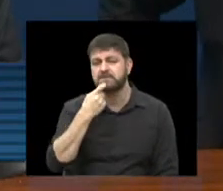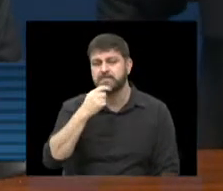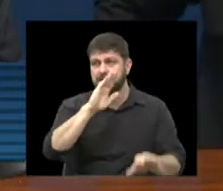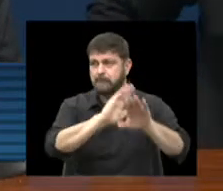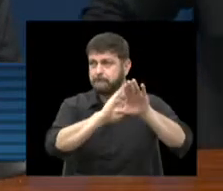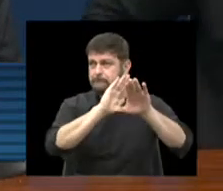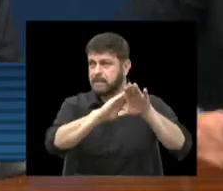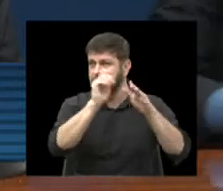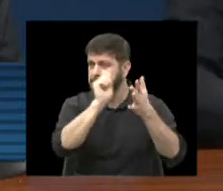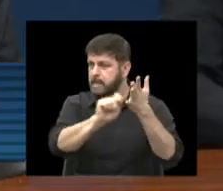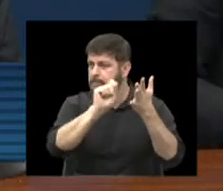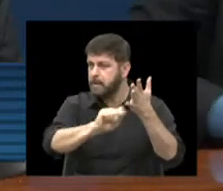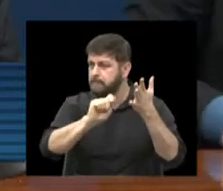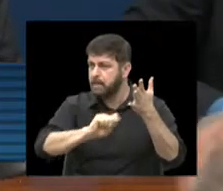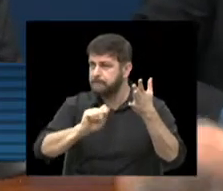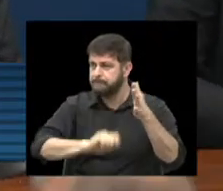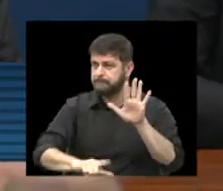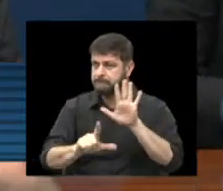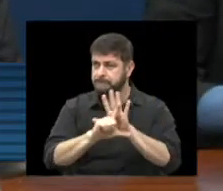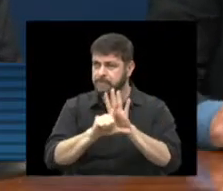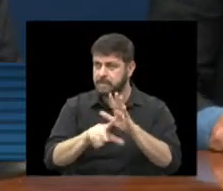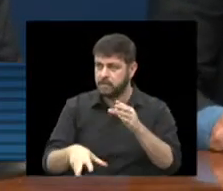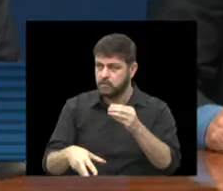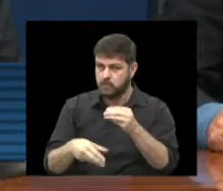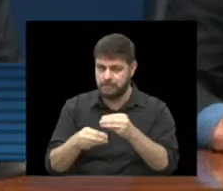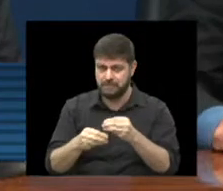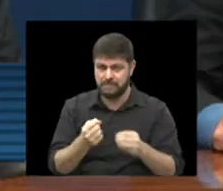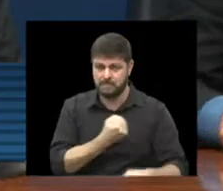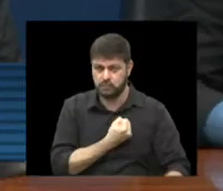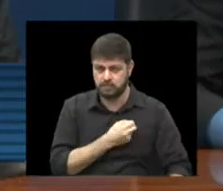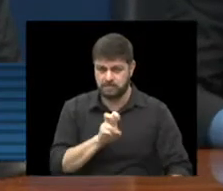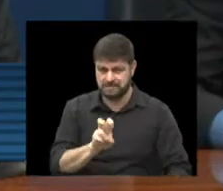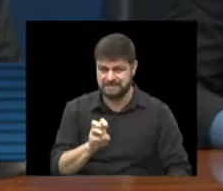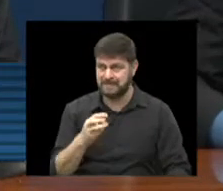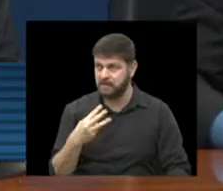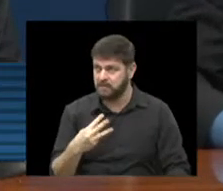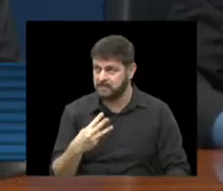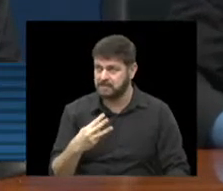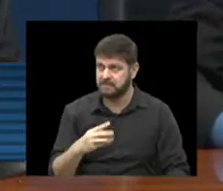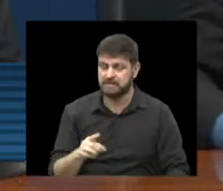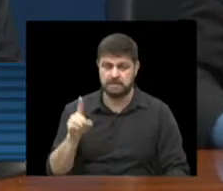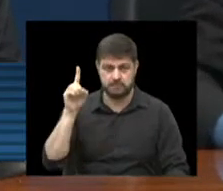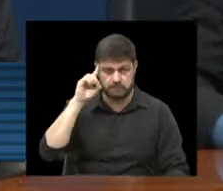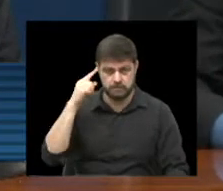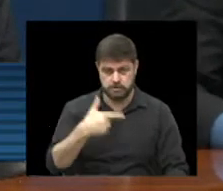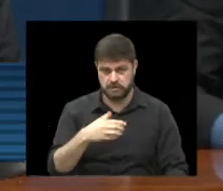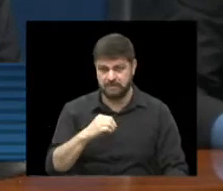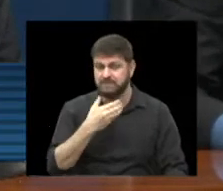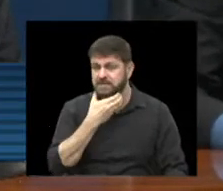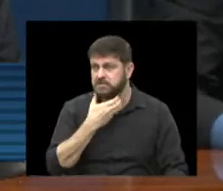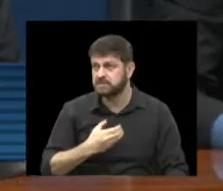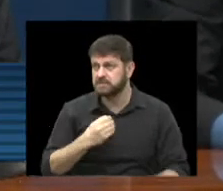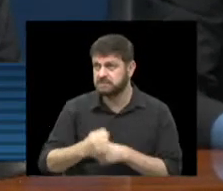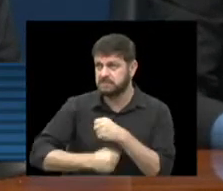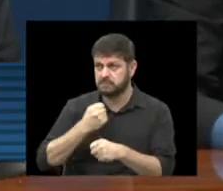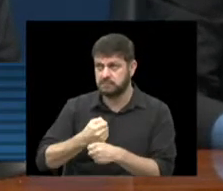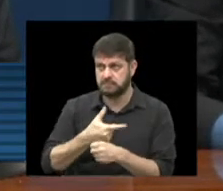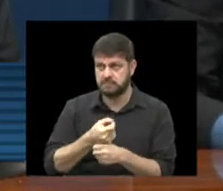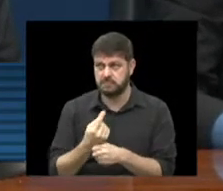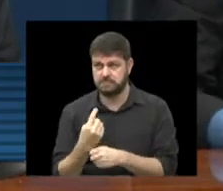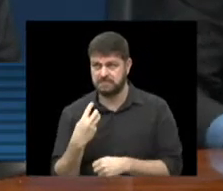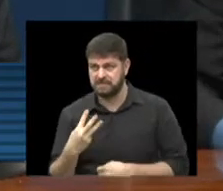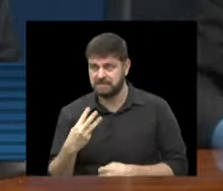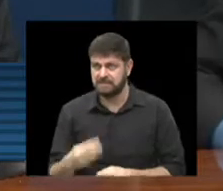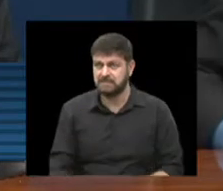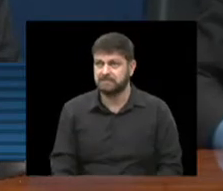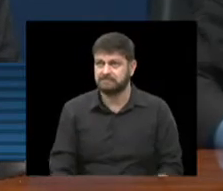processo 222970, de autoria do prefeito municipal, que altera o artigo 3º da lei complementar número 53, de 20 de dezembro